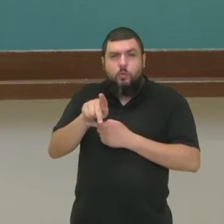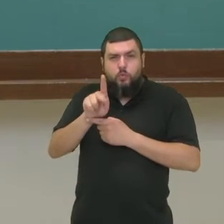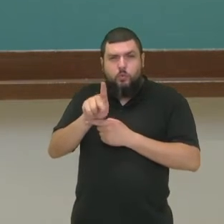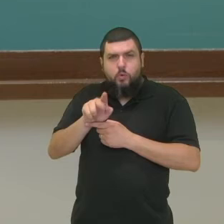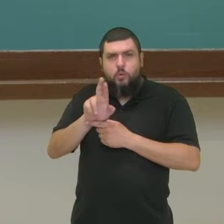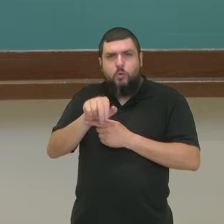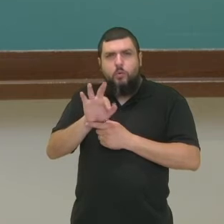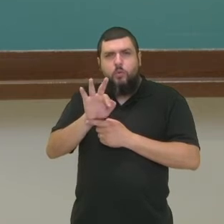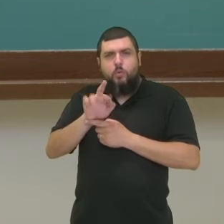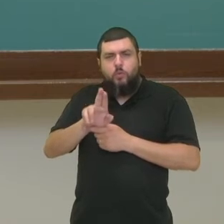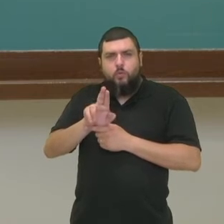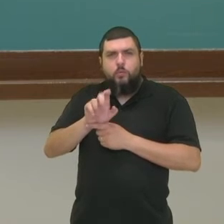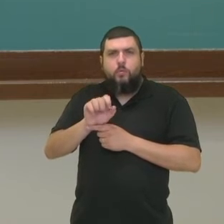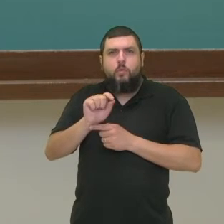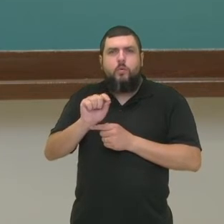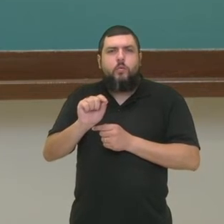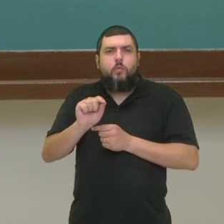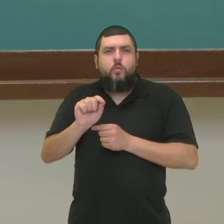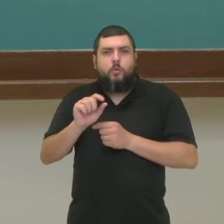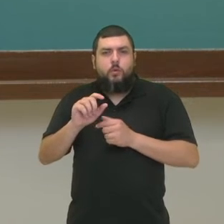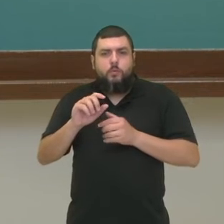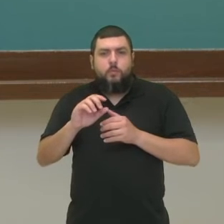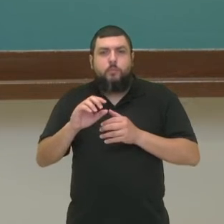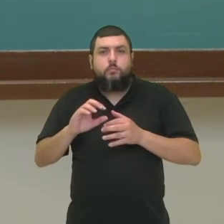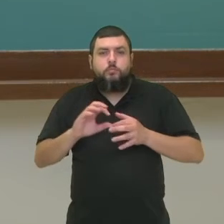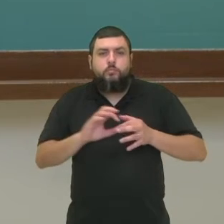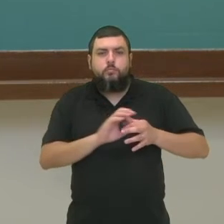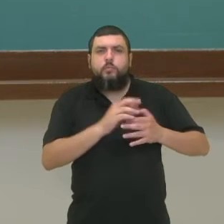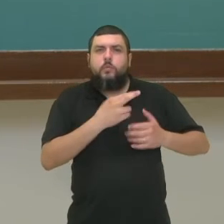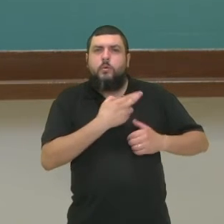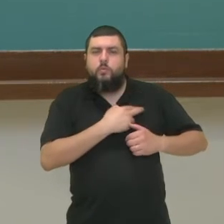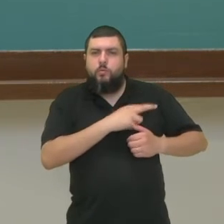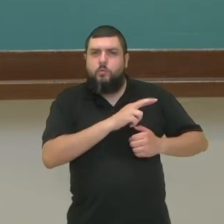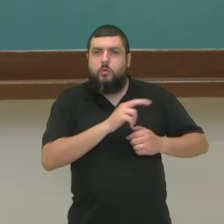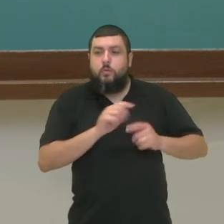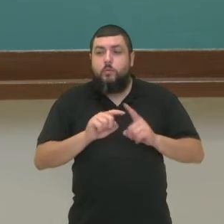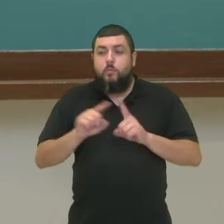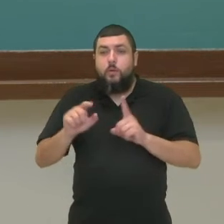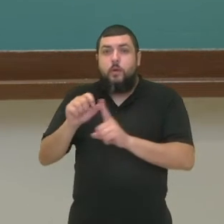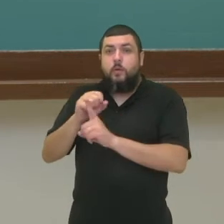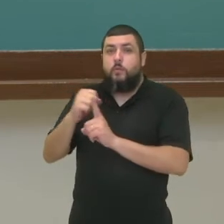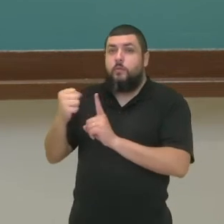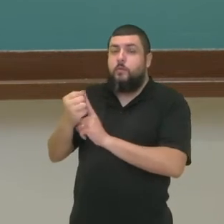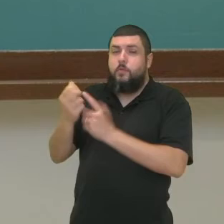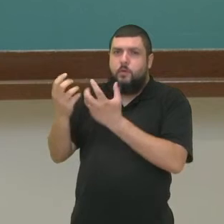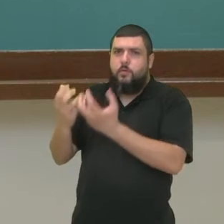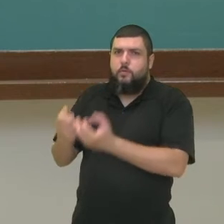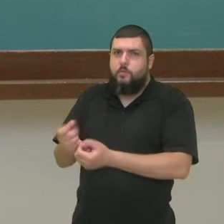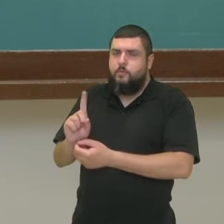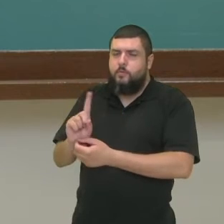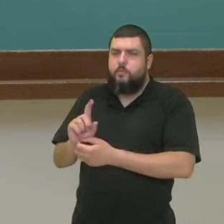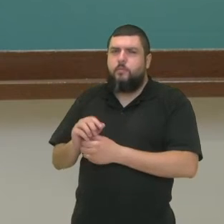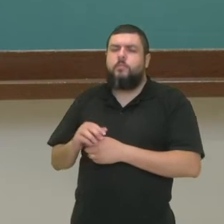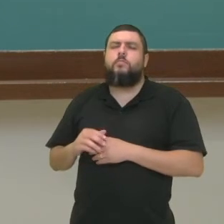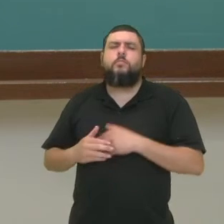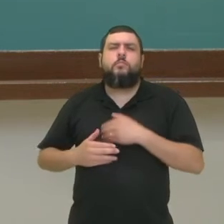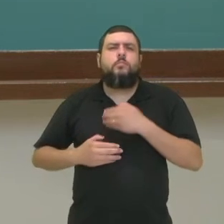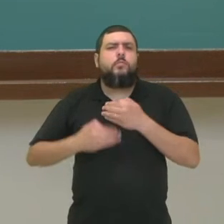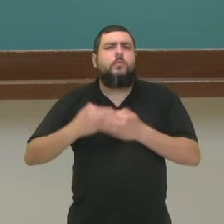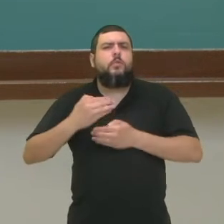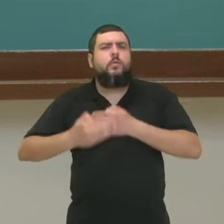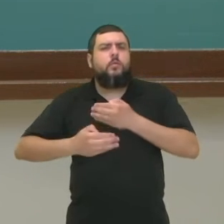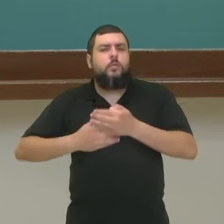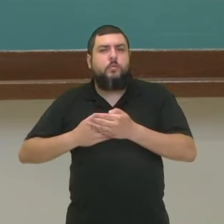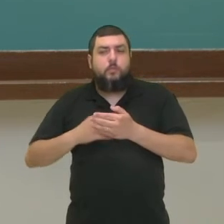iam contra alguns valores do que pensava a sociedade chinesa. Já no segundo momento, então, até com a mudança de algumas